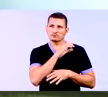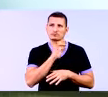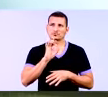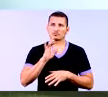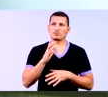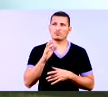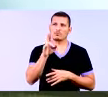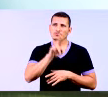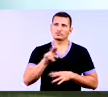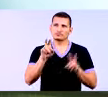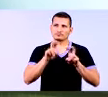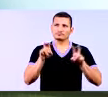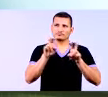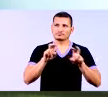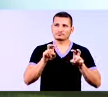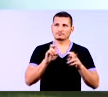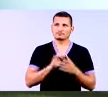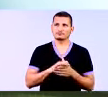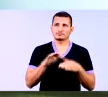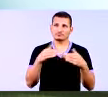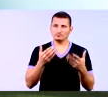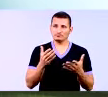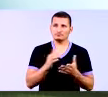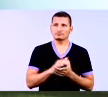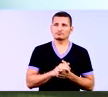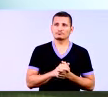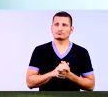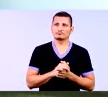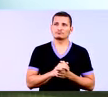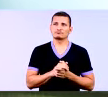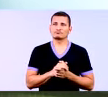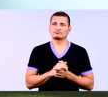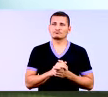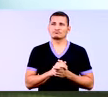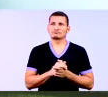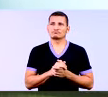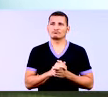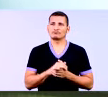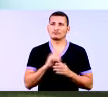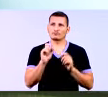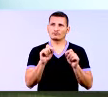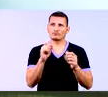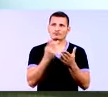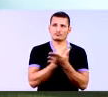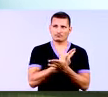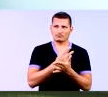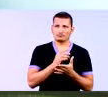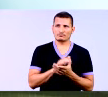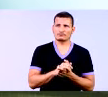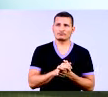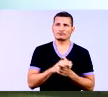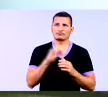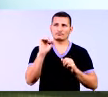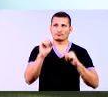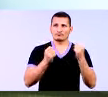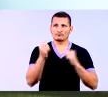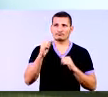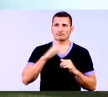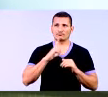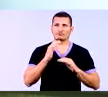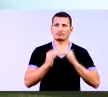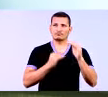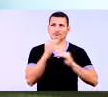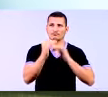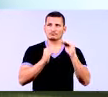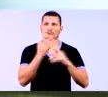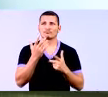máquina. Então, o rendimento vai embora. Por isso que o que acontece? Então, a indústria vem desenvolvendo